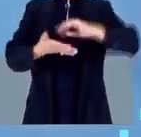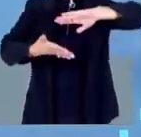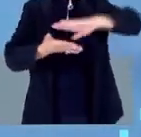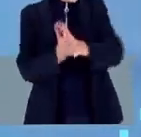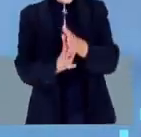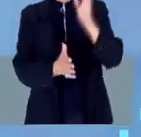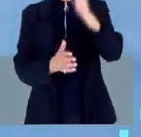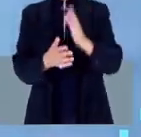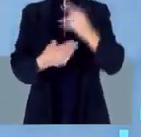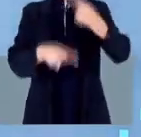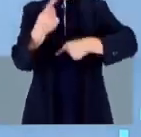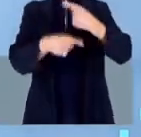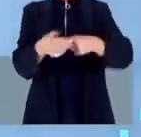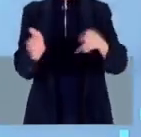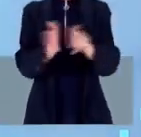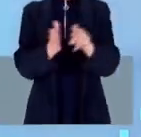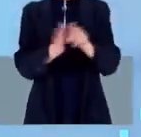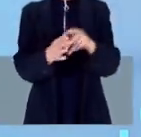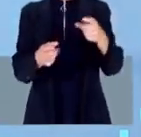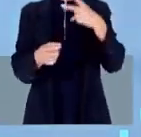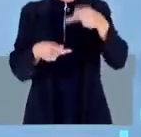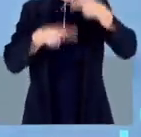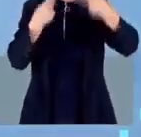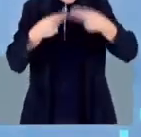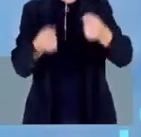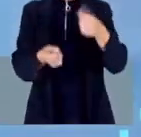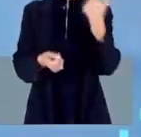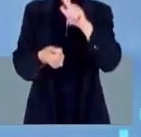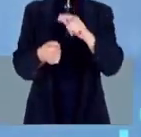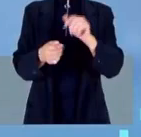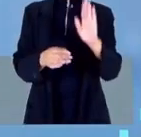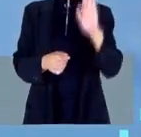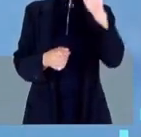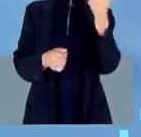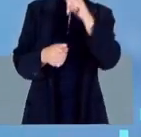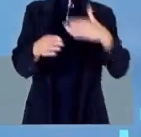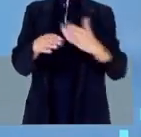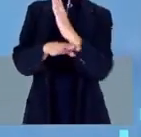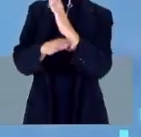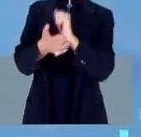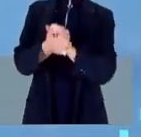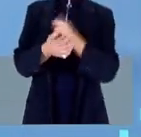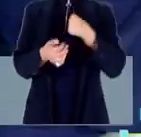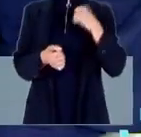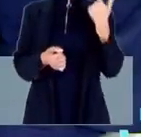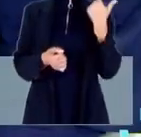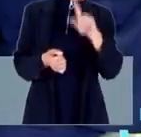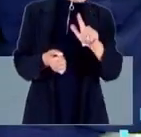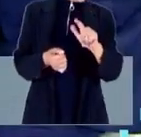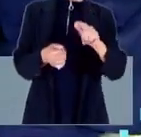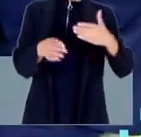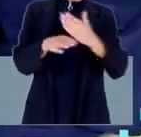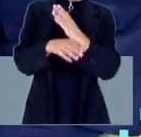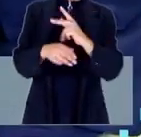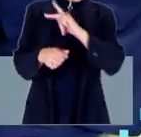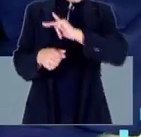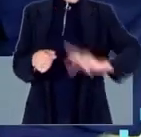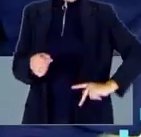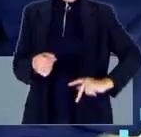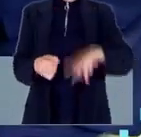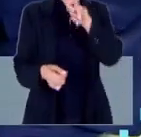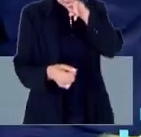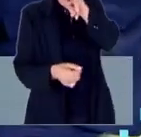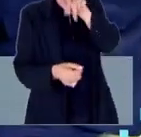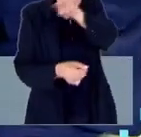políticas populistas para poder pensar em reeleição se eu for eleito presidente da república eu faço um compromisso com vocês olhando aqui direto